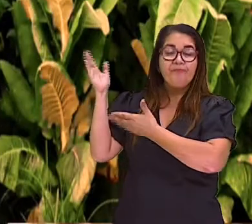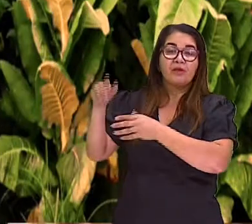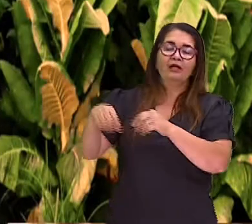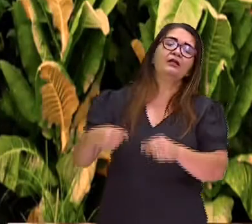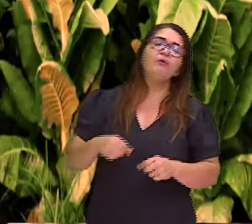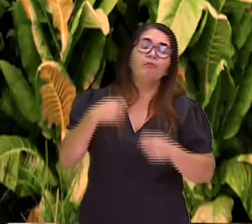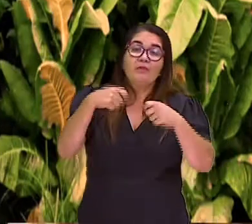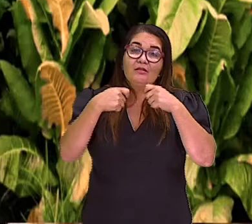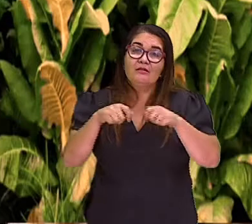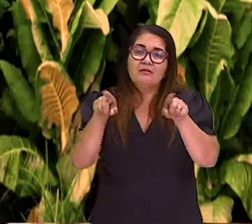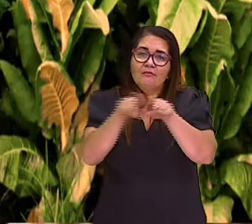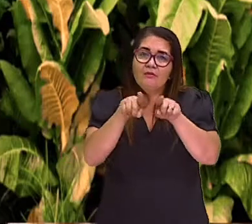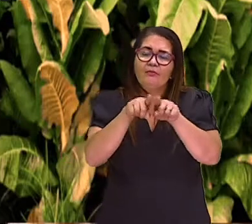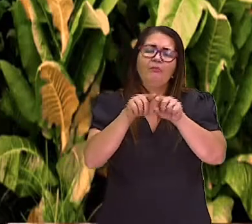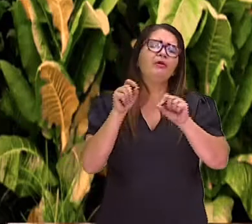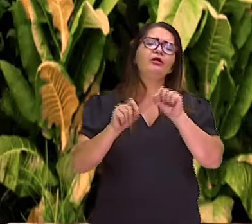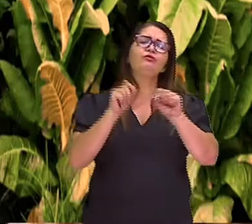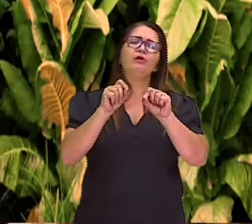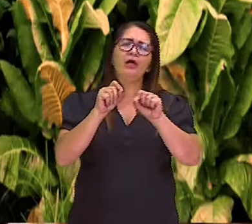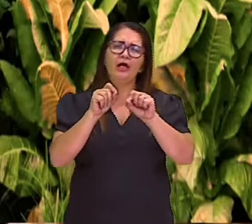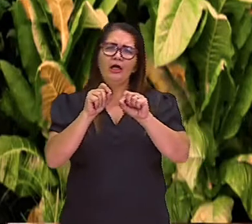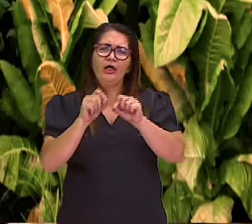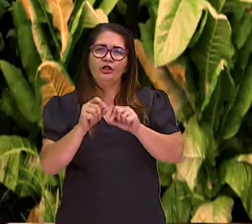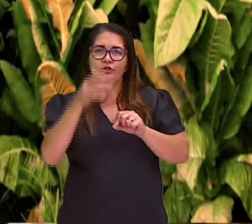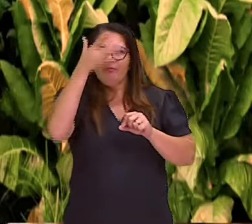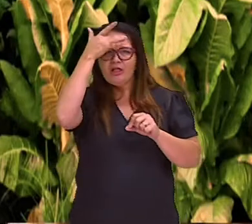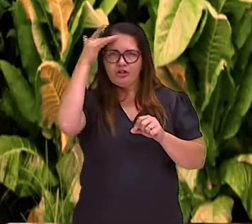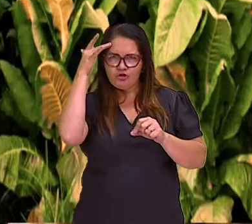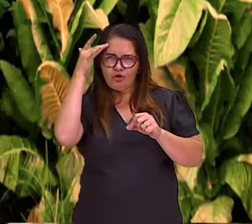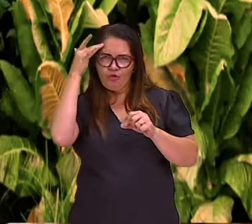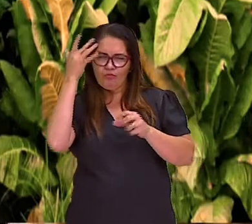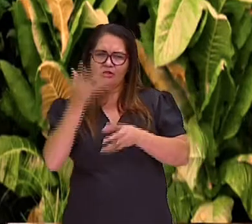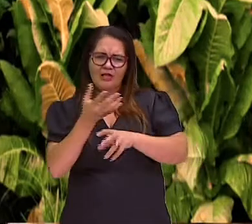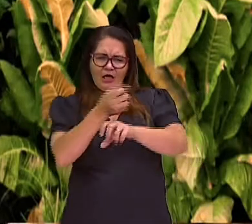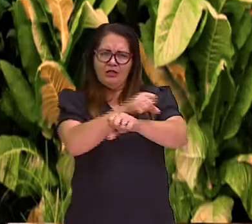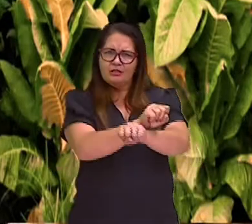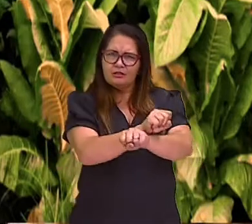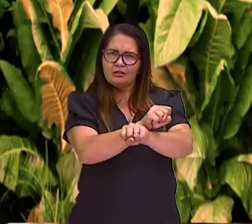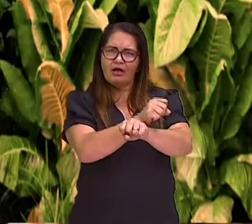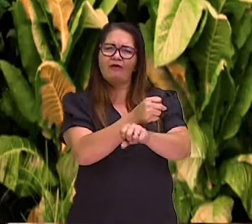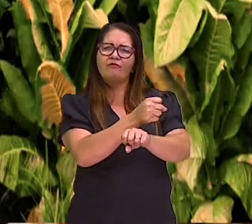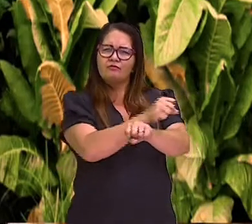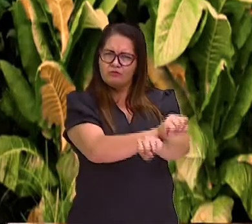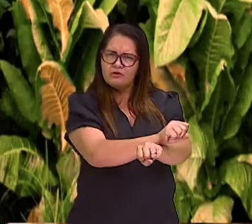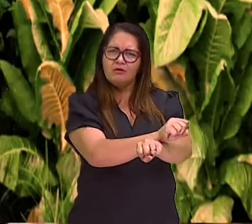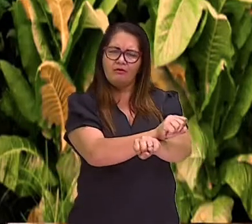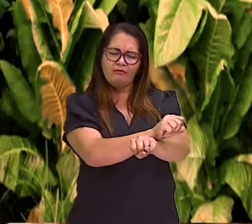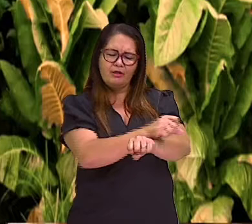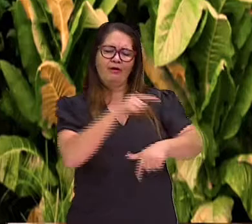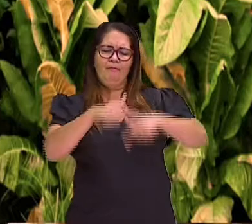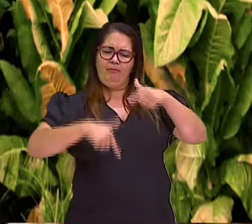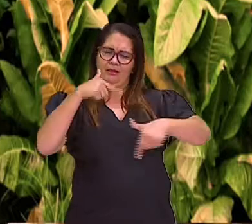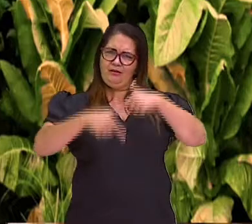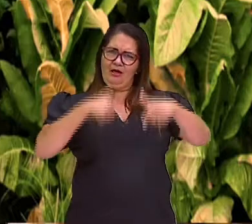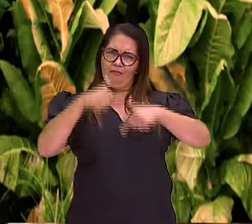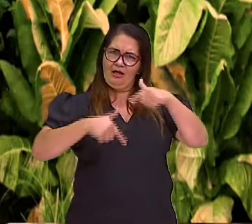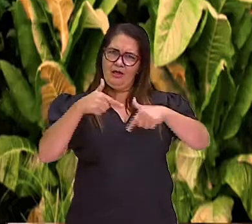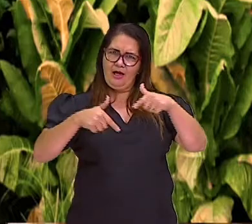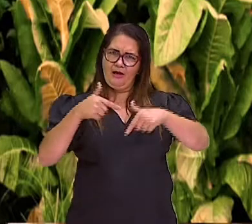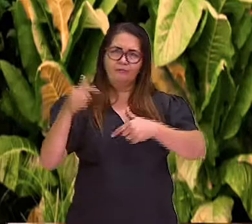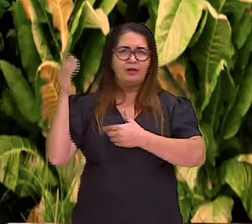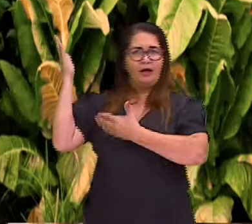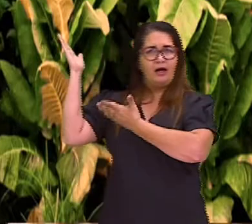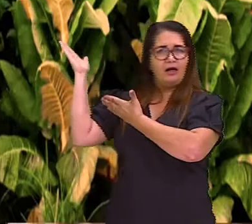fazer dela um lugar para viver. O povoamento aconteceu no norte por conta de dois